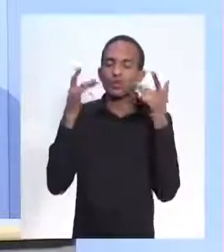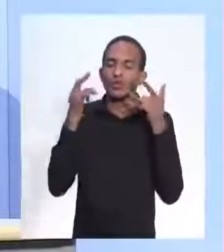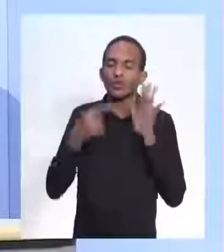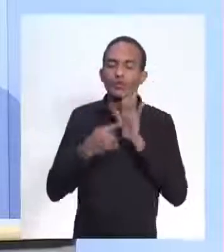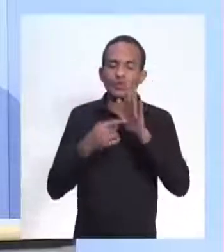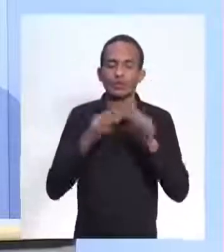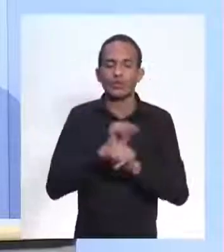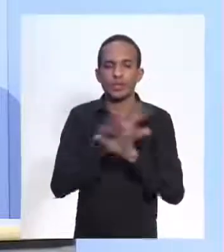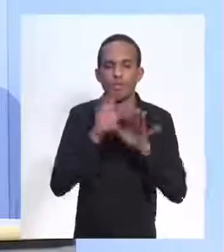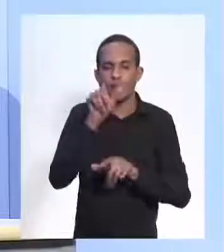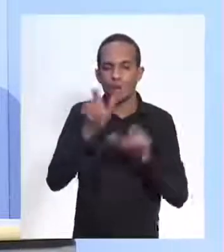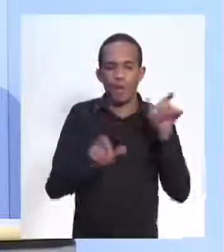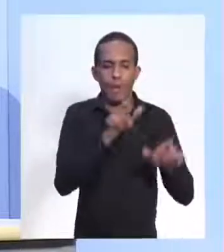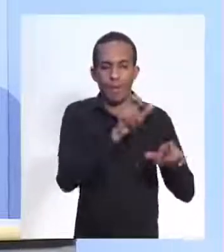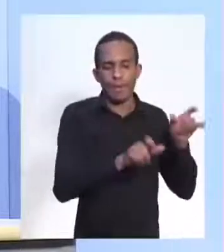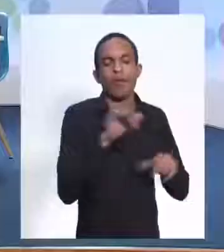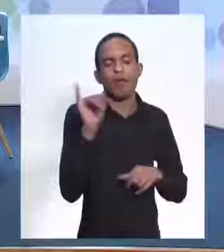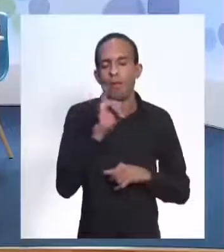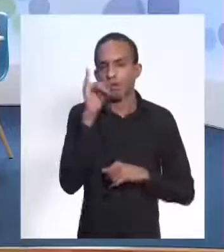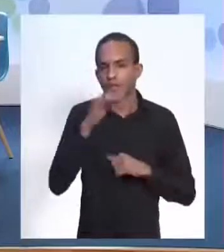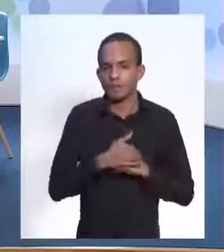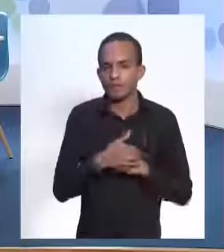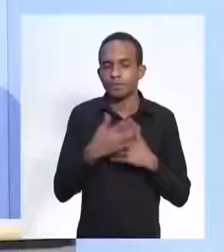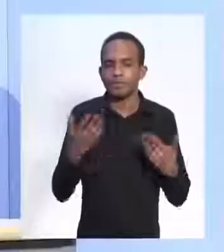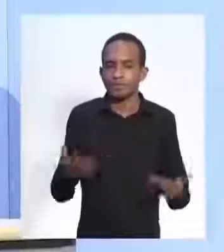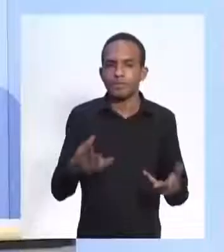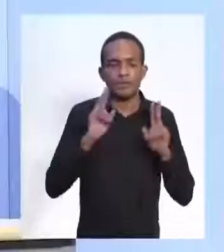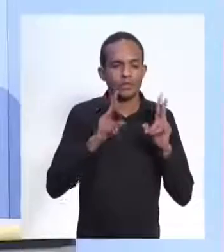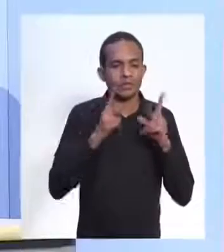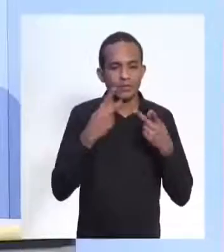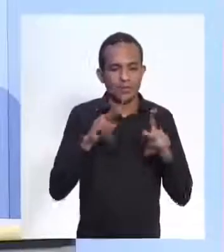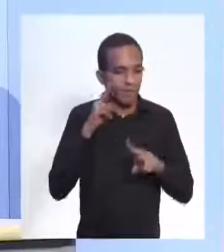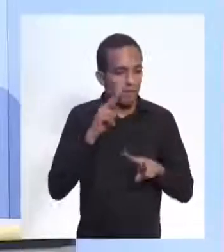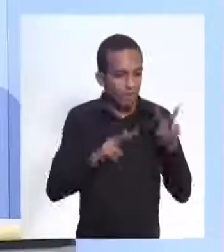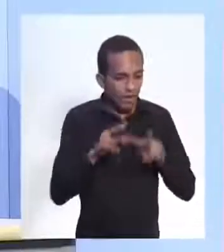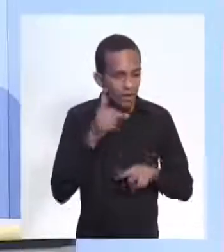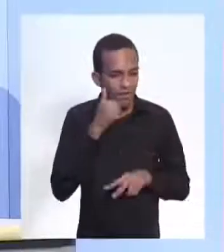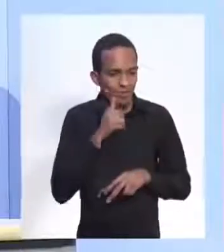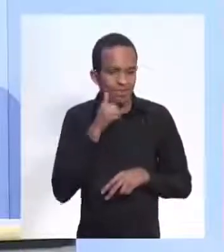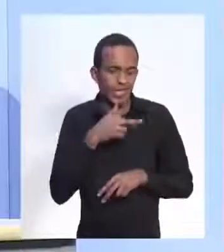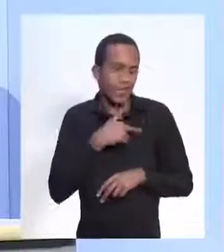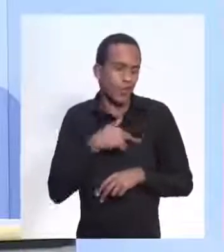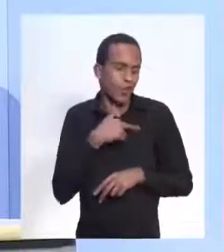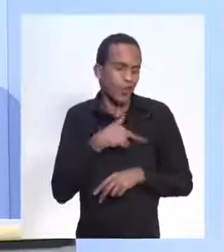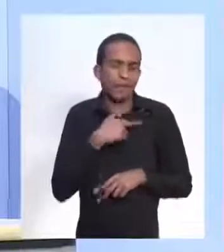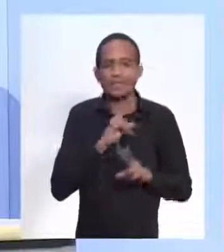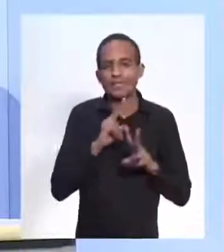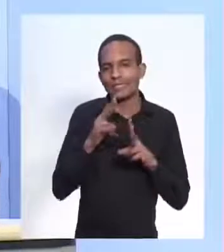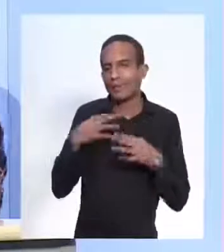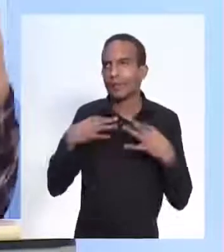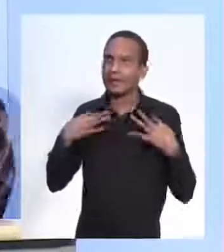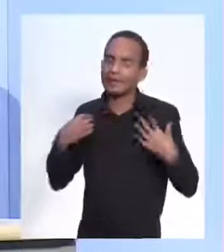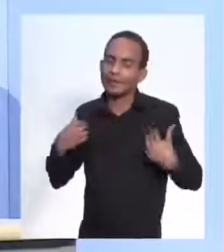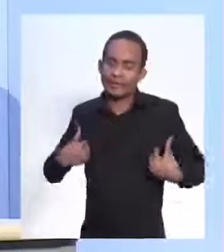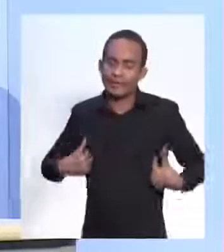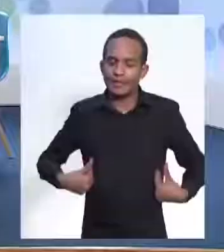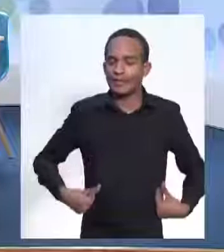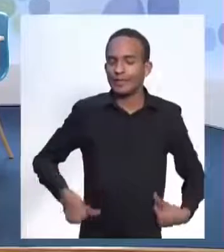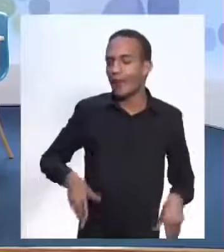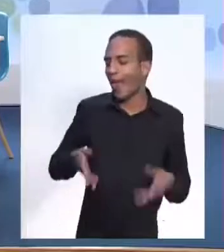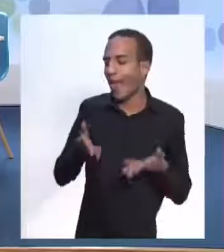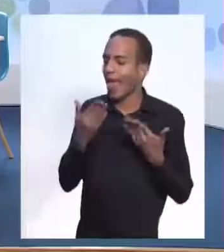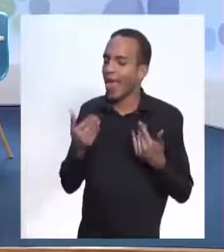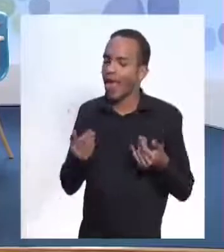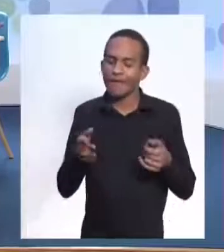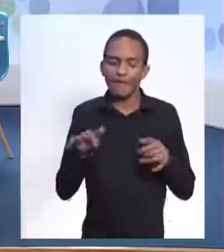né? Dentro dos personagens isso é muito importante. Então, sempre que você ver a mocinha romântica, ela vai estar sempre com um vestido mais